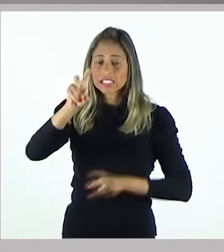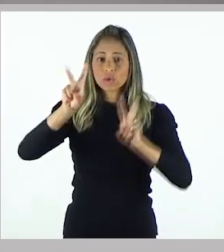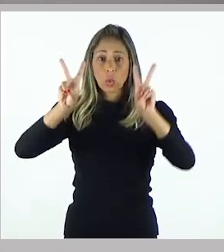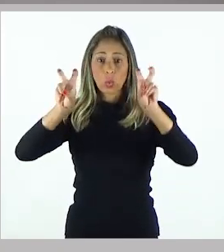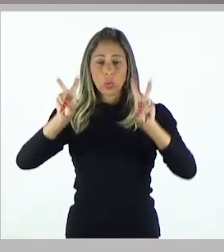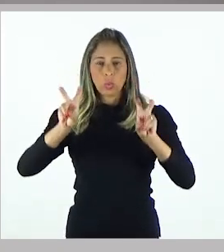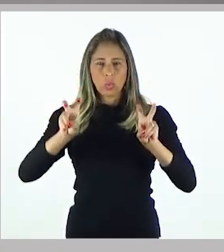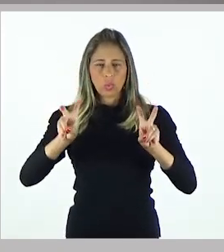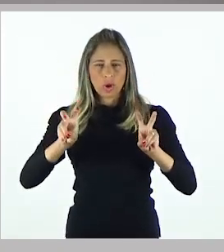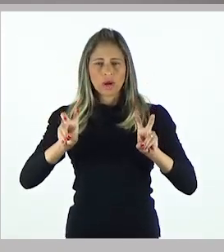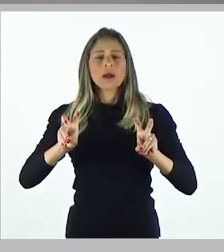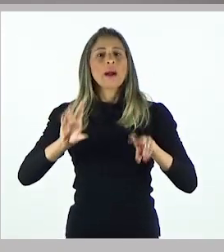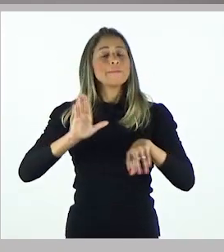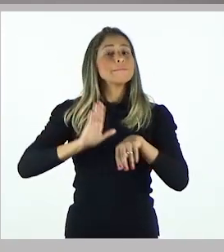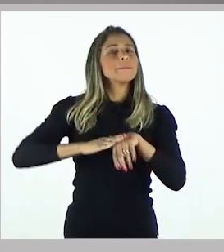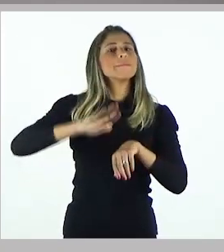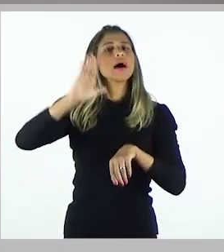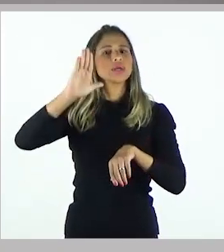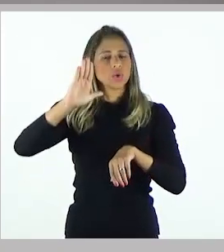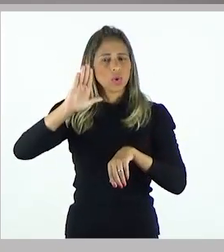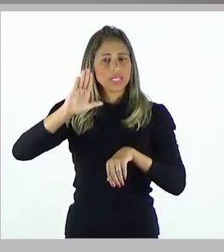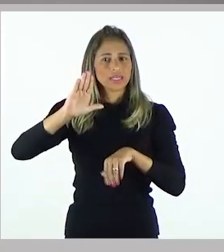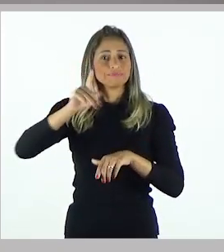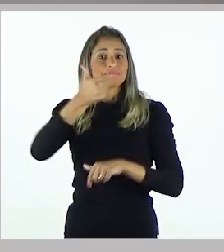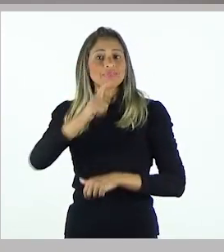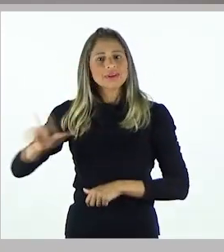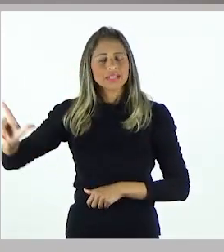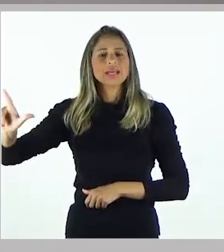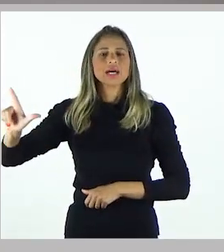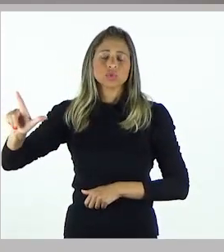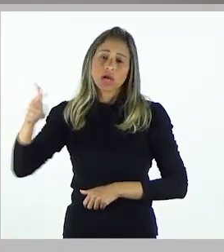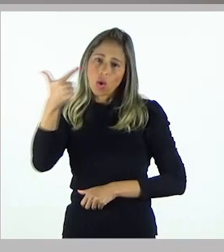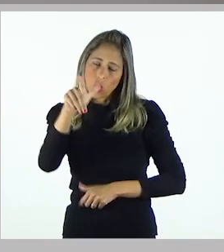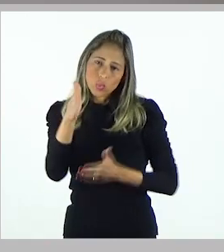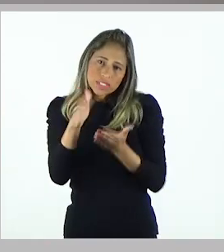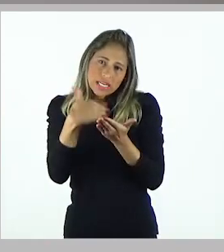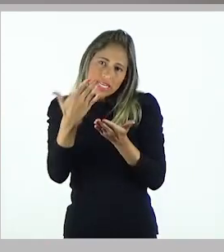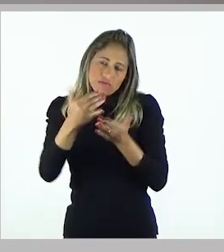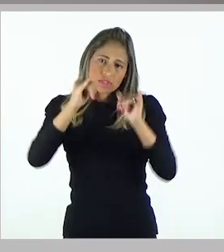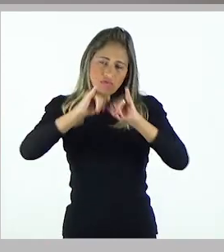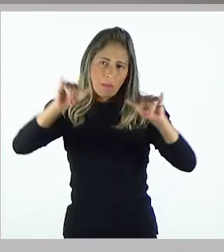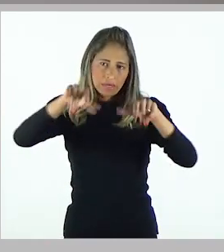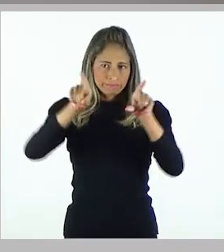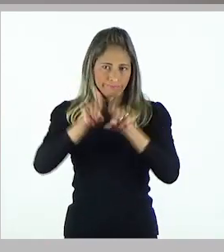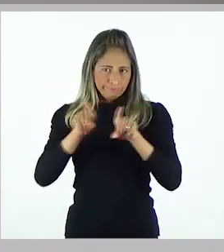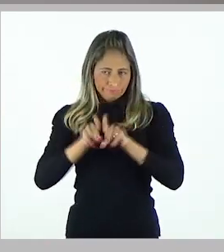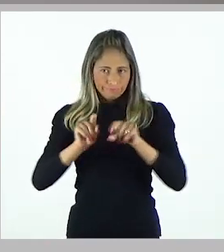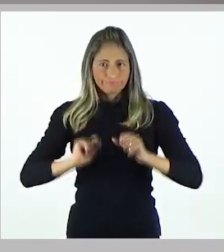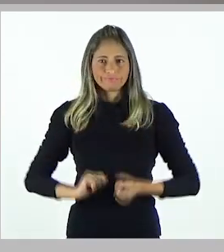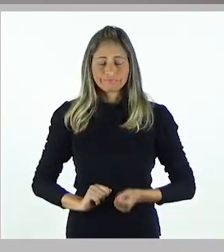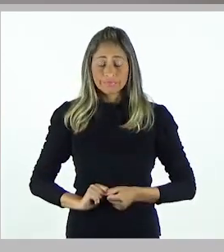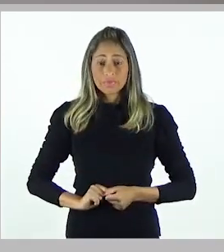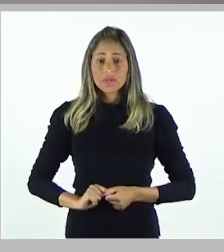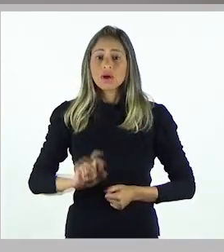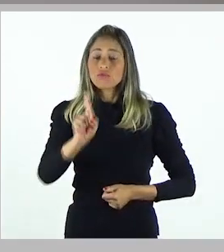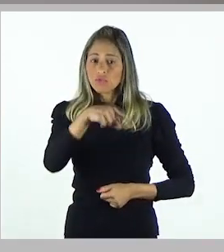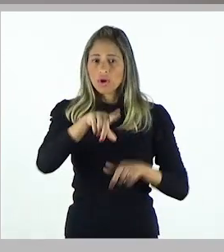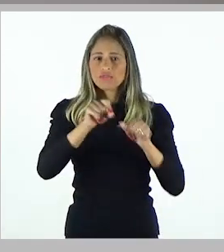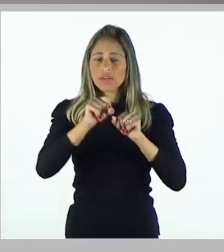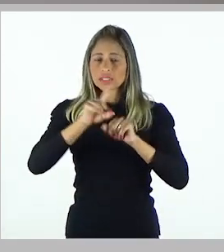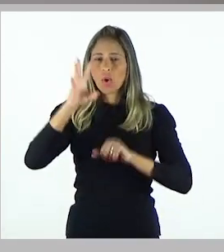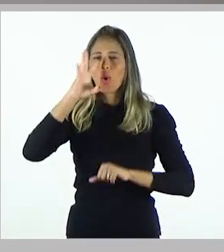175 títulos, na sua imensa maioria de literatura e alguns livros também informativos. Foram